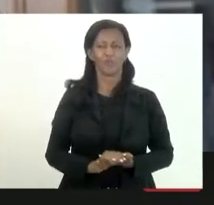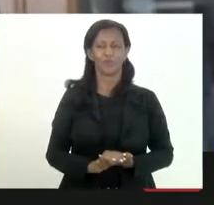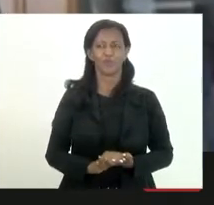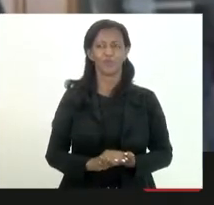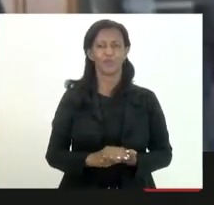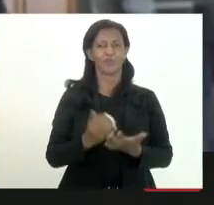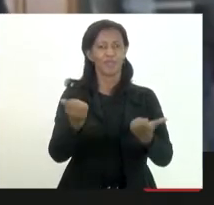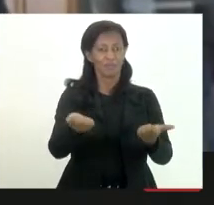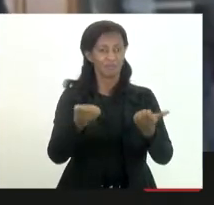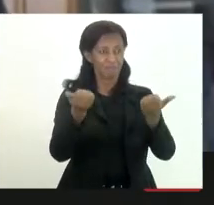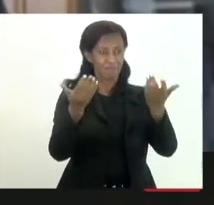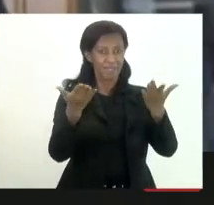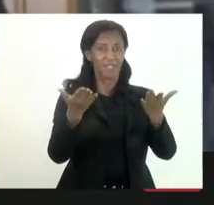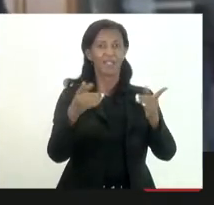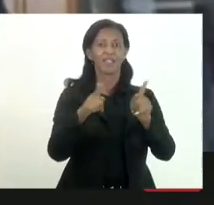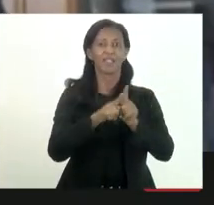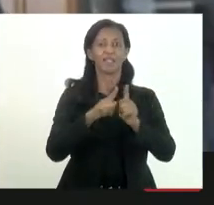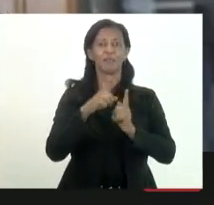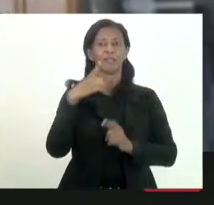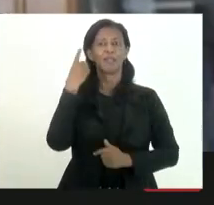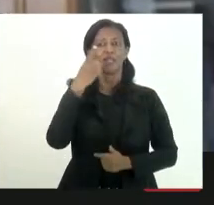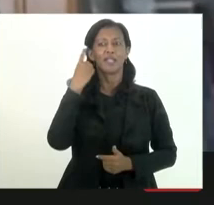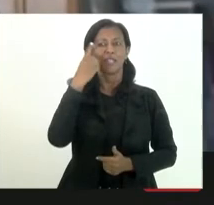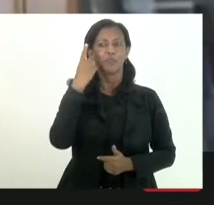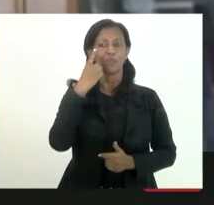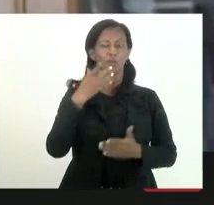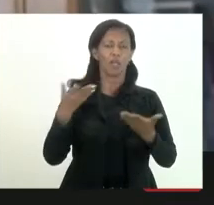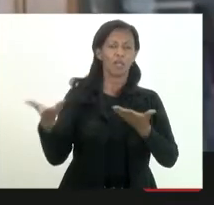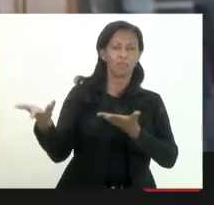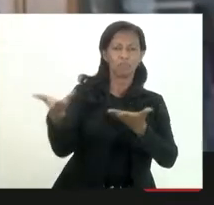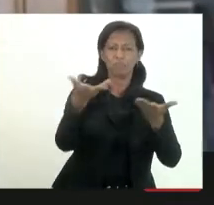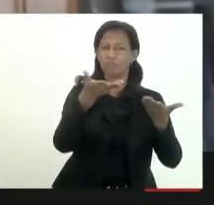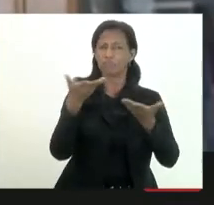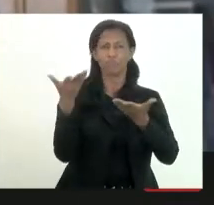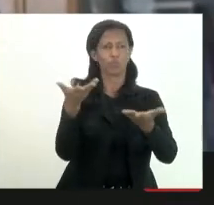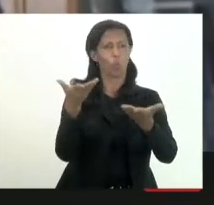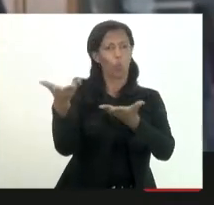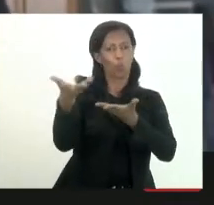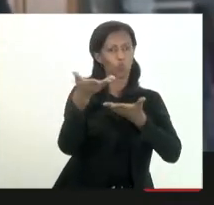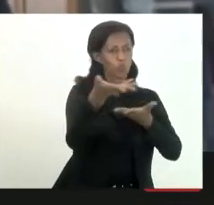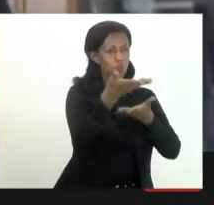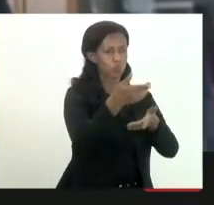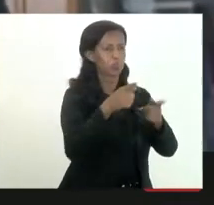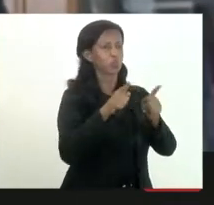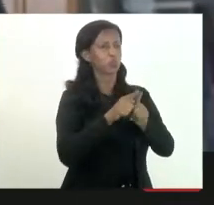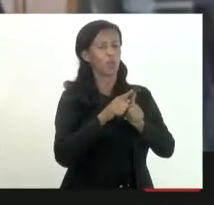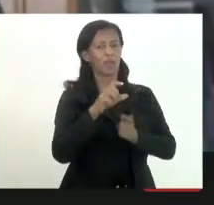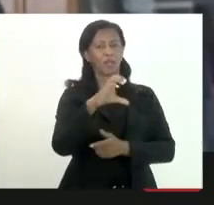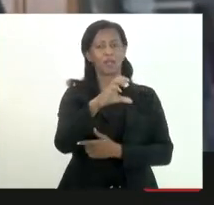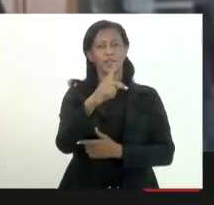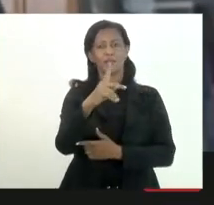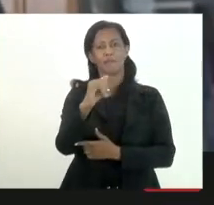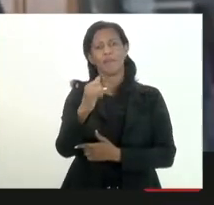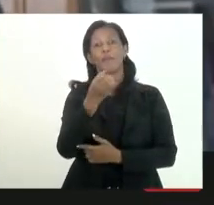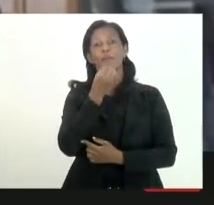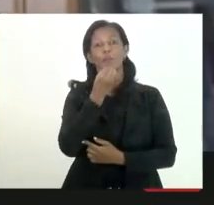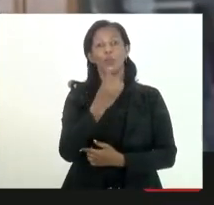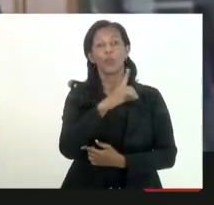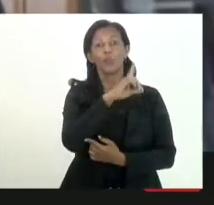excelentíssimos senhores deputados, deputadas, aos digníssimos participantes da CPI, um bom dia.